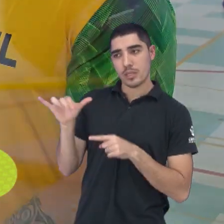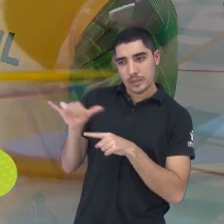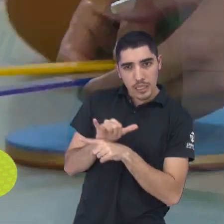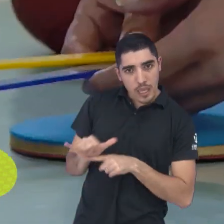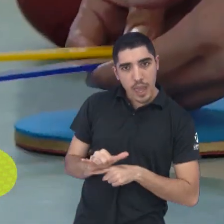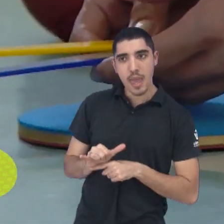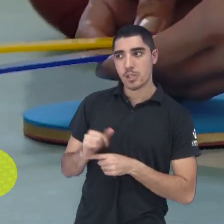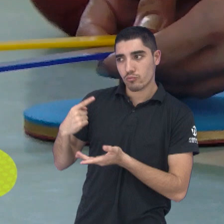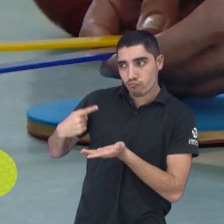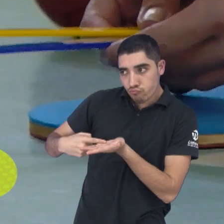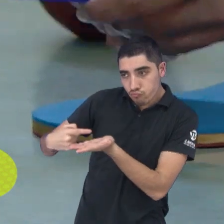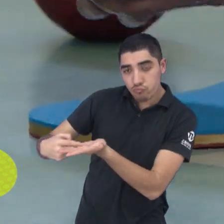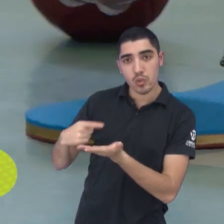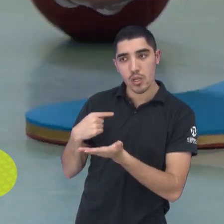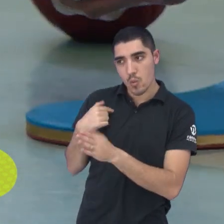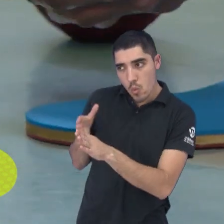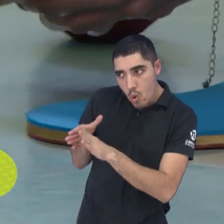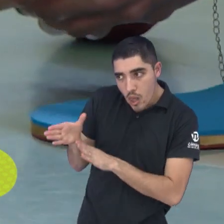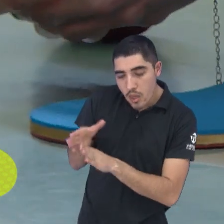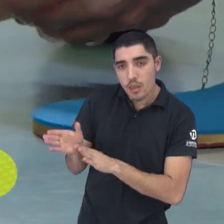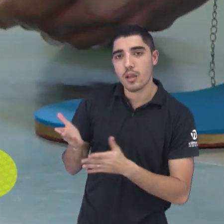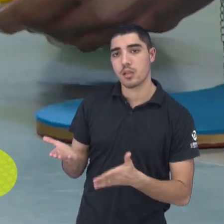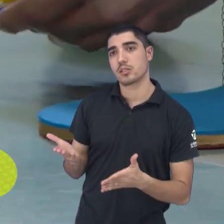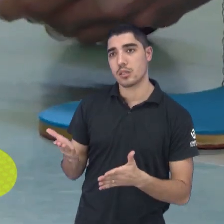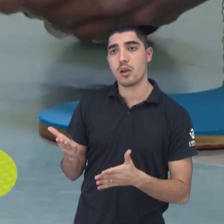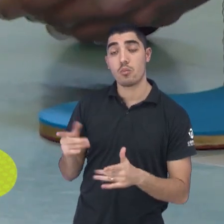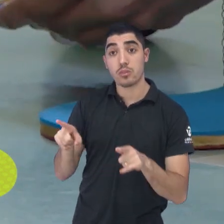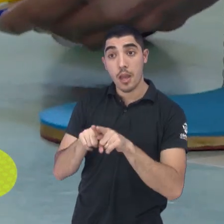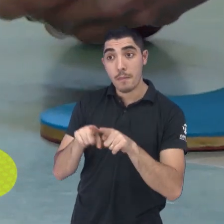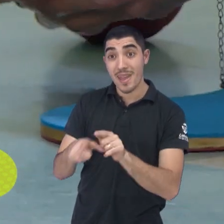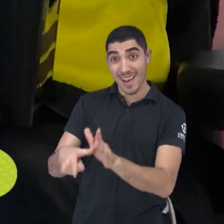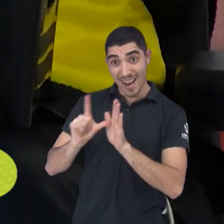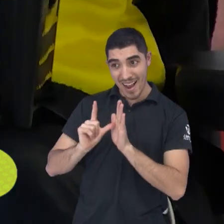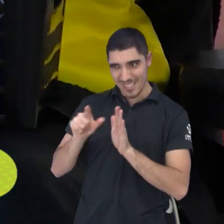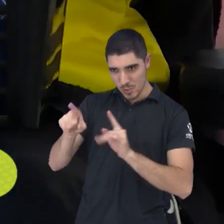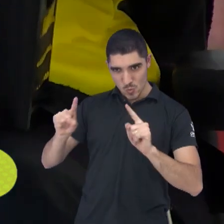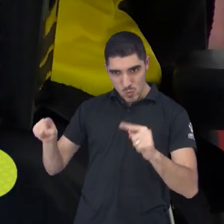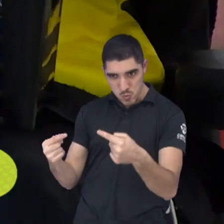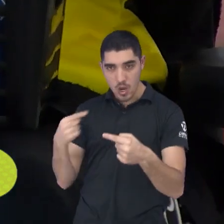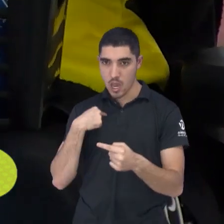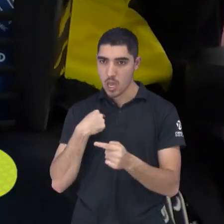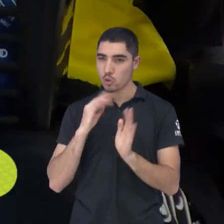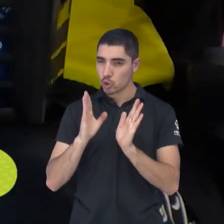com os atletas, de orientação dos atletas, de estudo dos adversários, né? Então a gente,